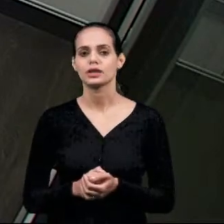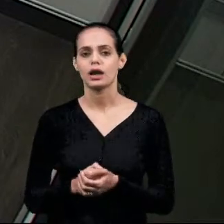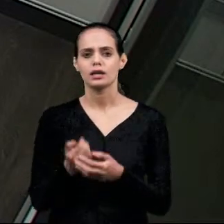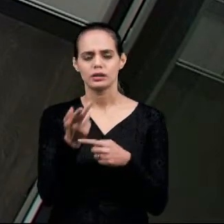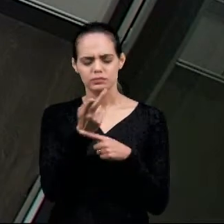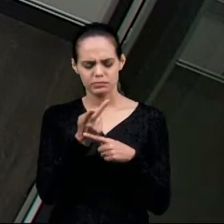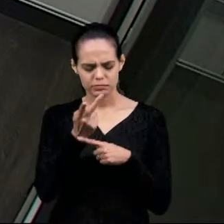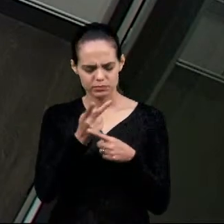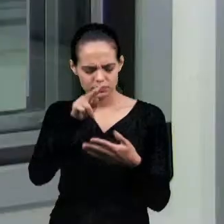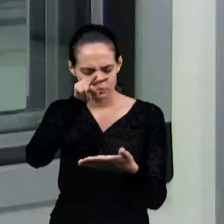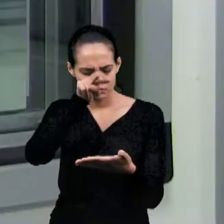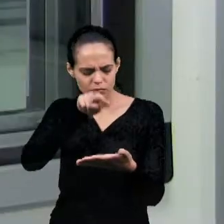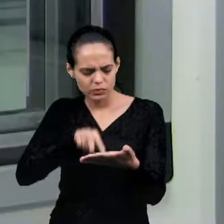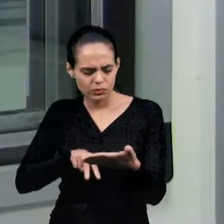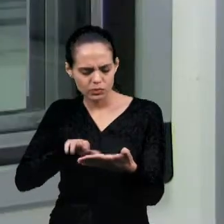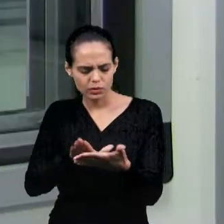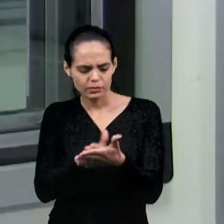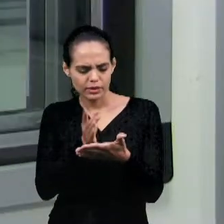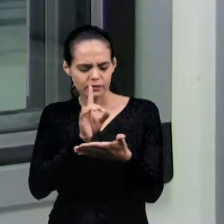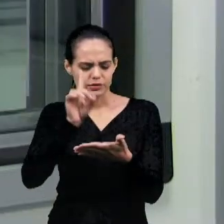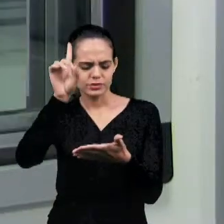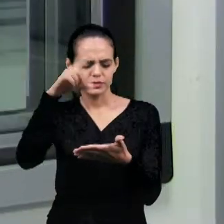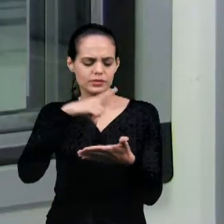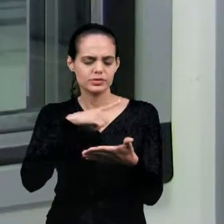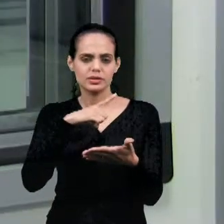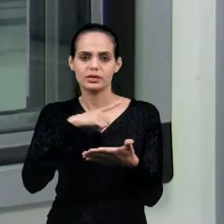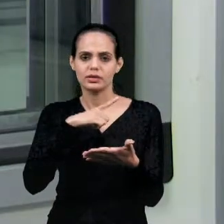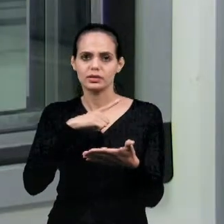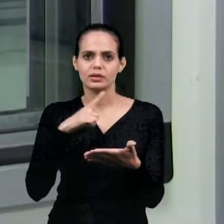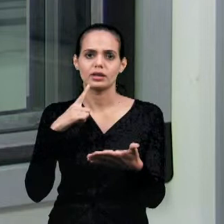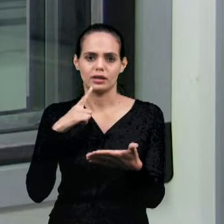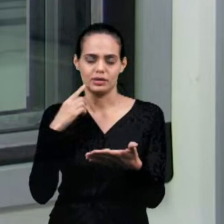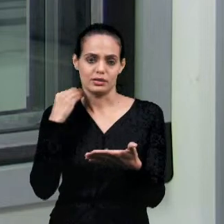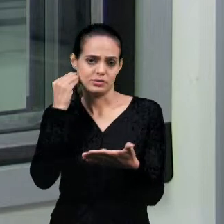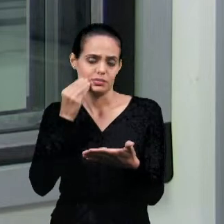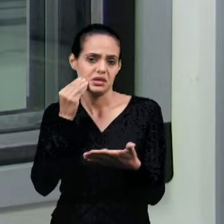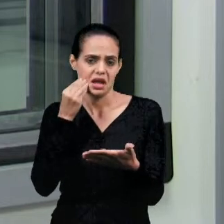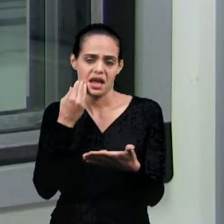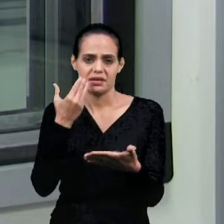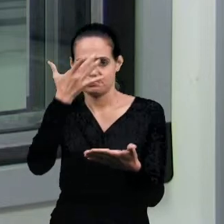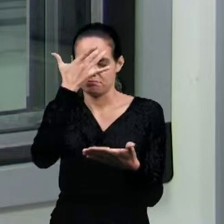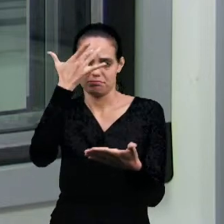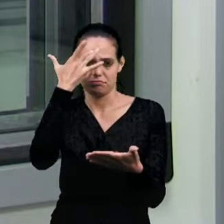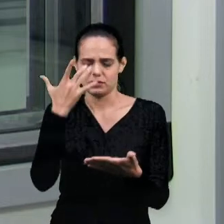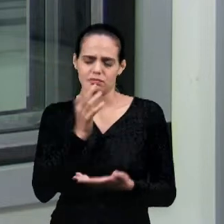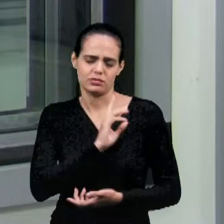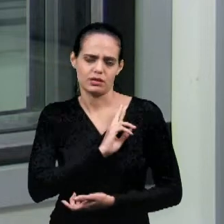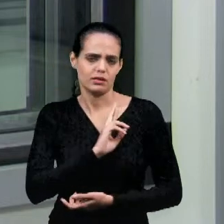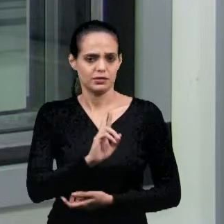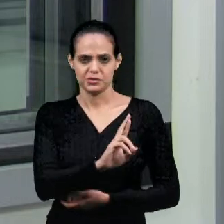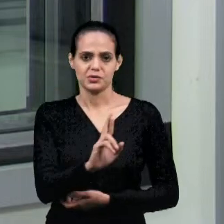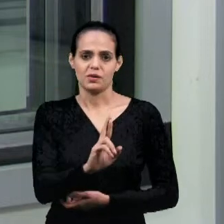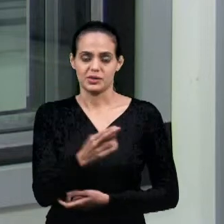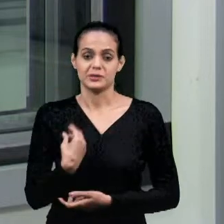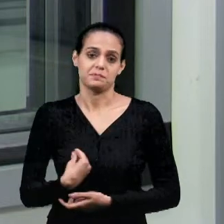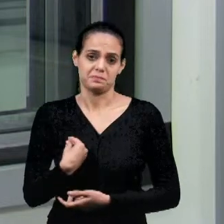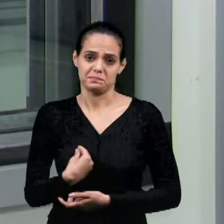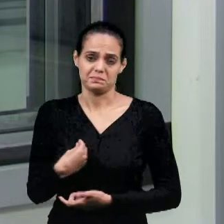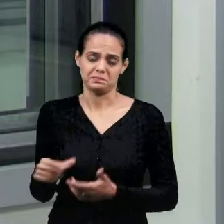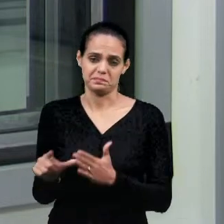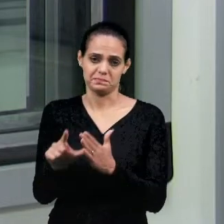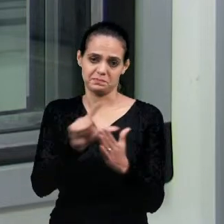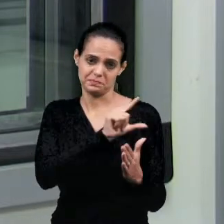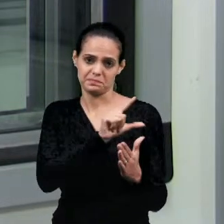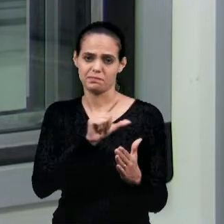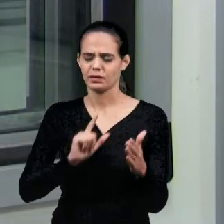fazem, tantos tiveram essa experiência com o religioso, né, da igreja que ela participava, e perguntou a